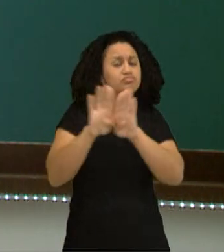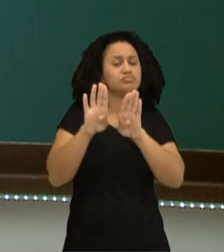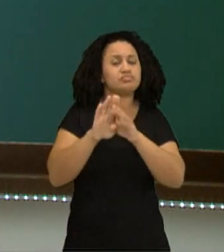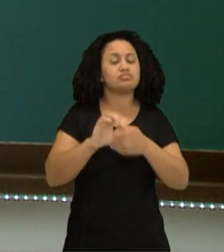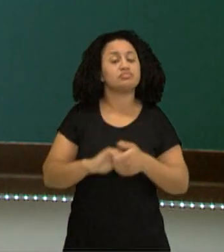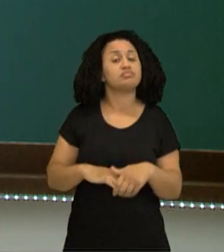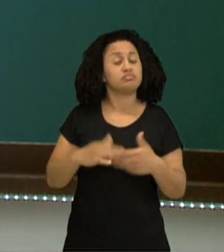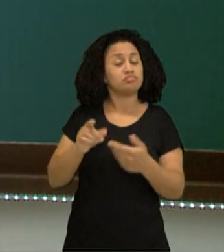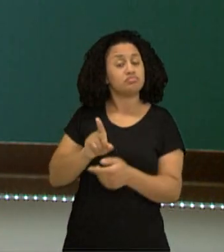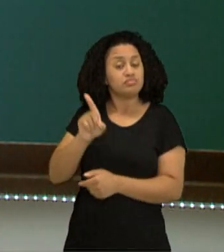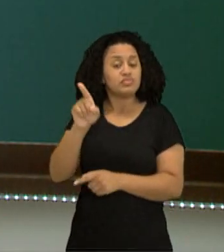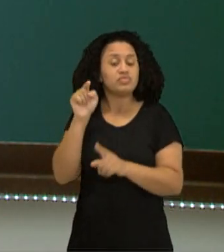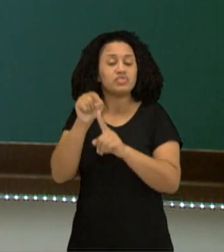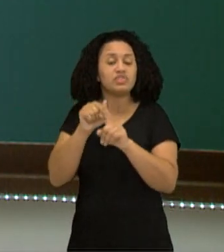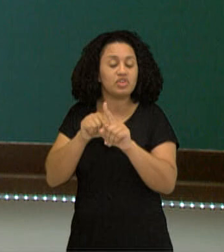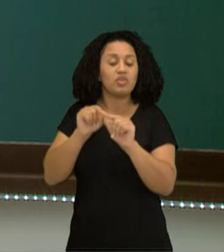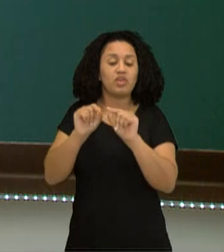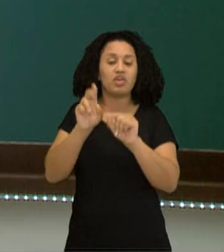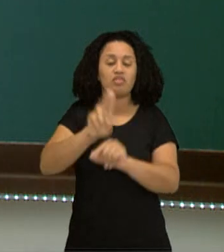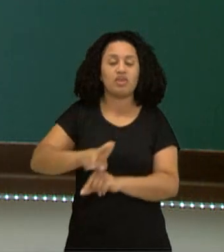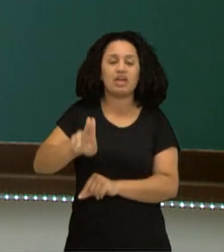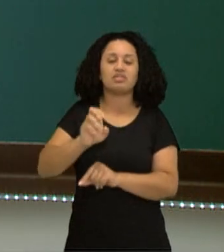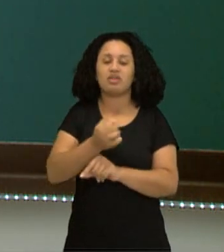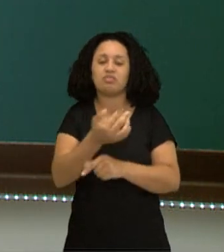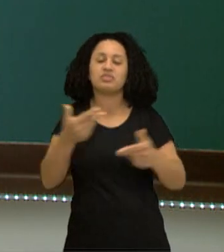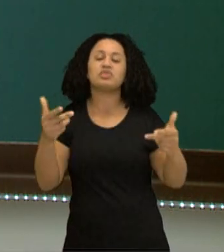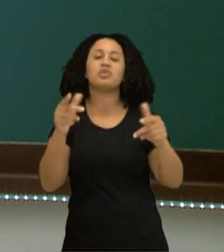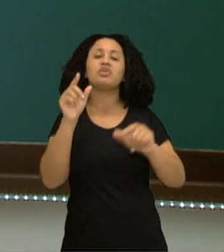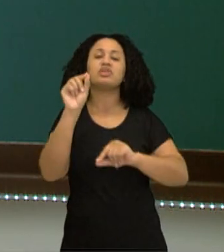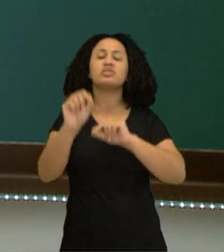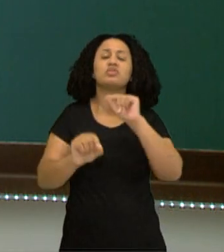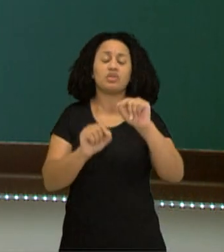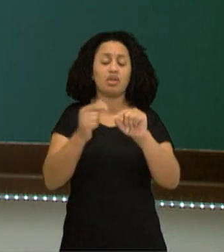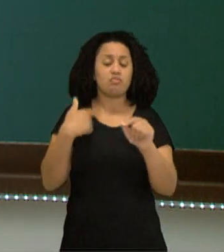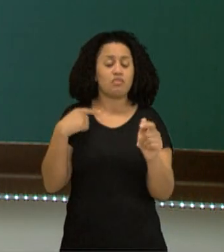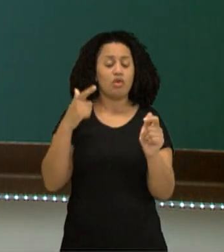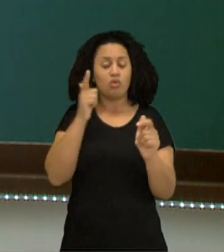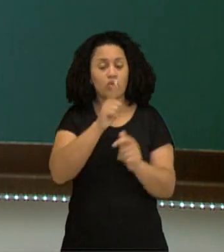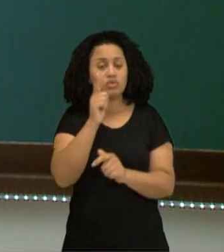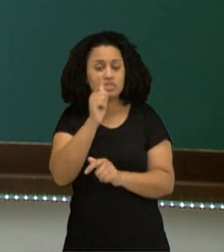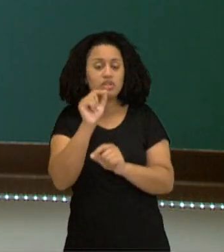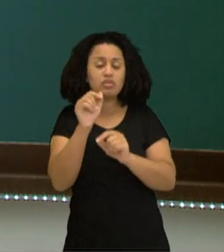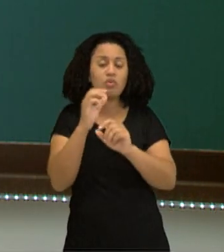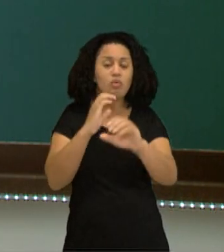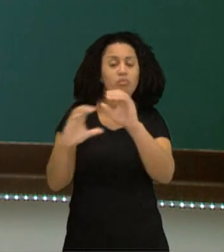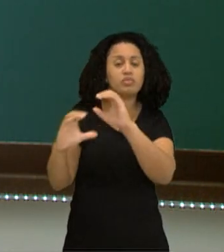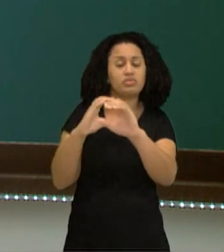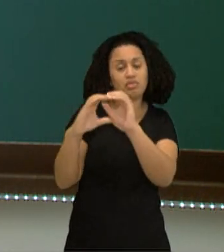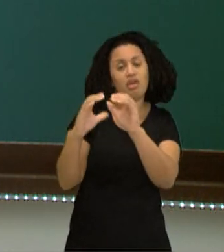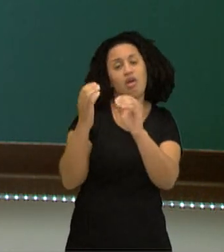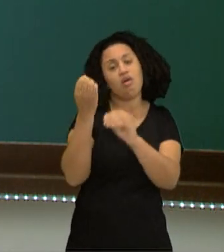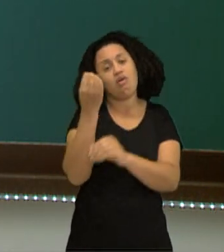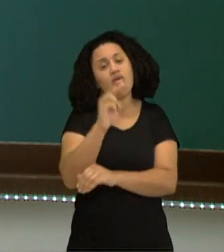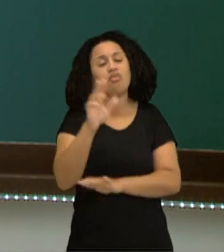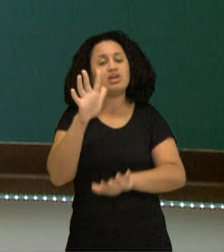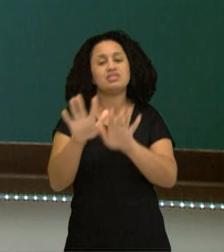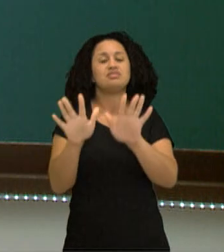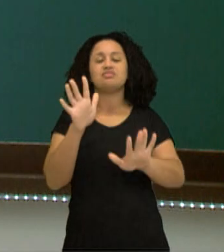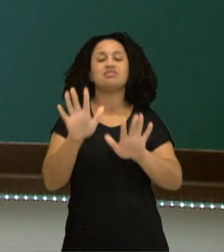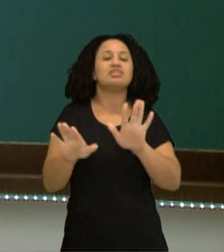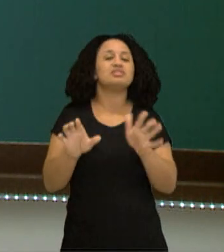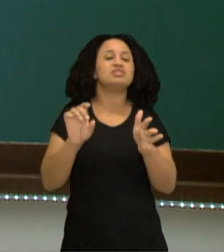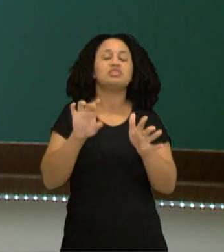o happening, ele vai utilizar de elementos para poder comunicar ou, às vezes,